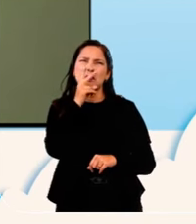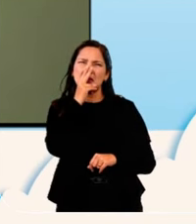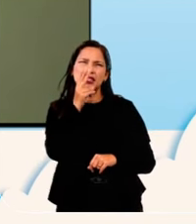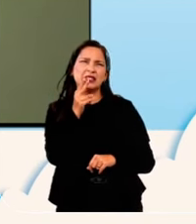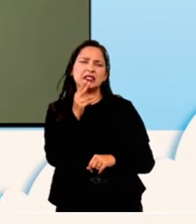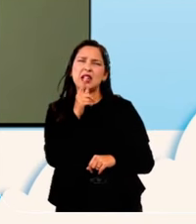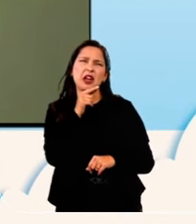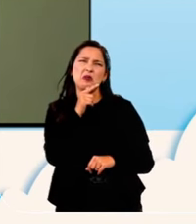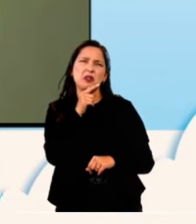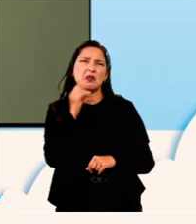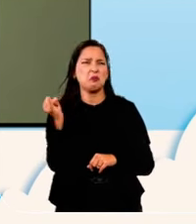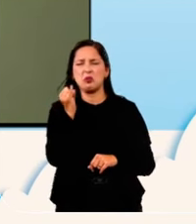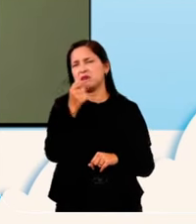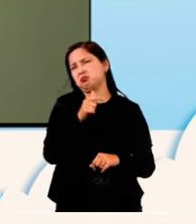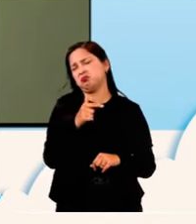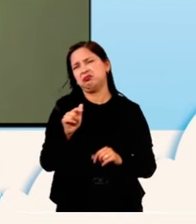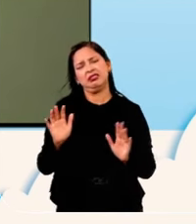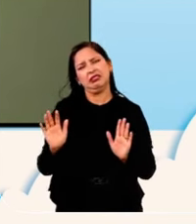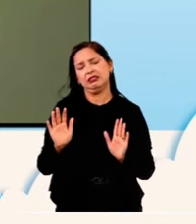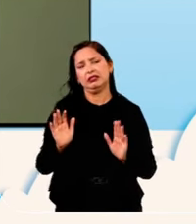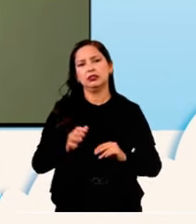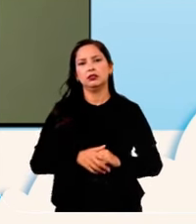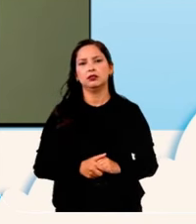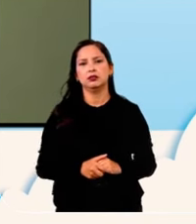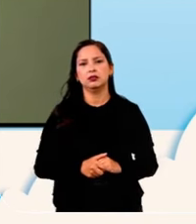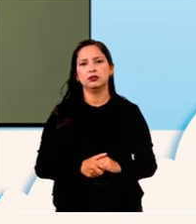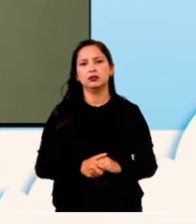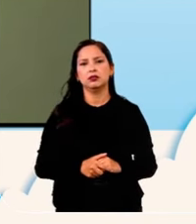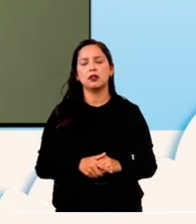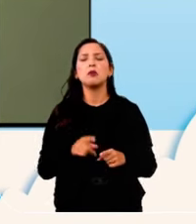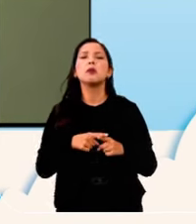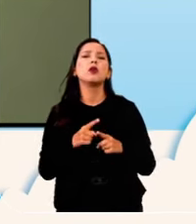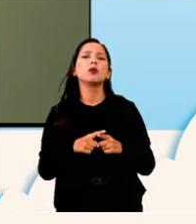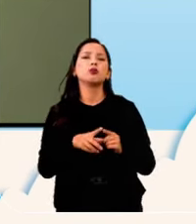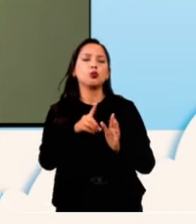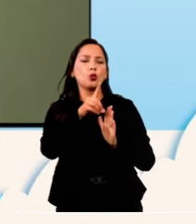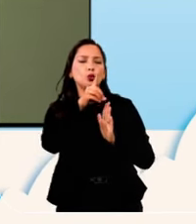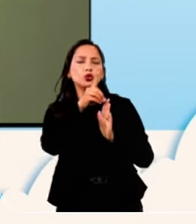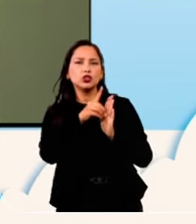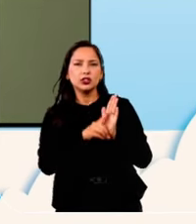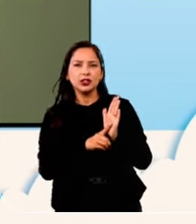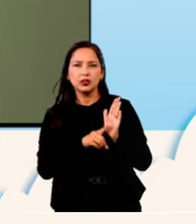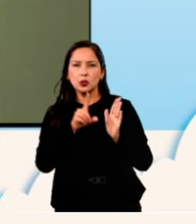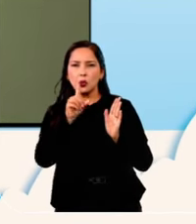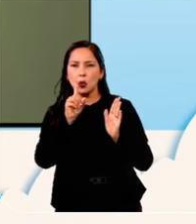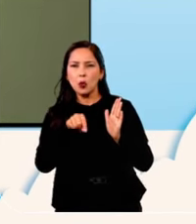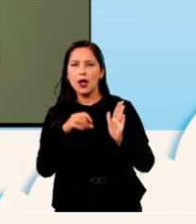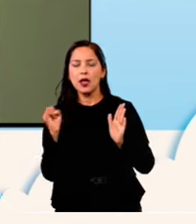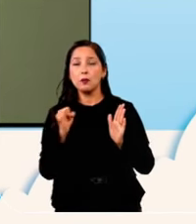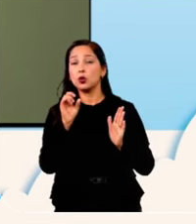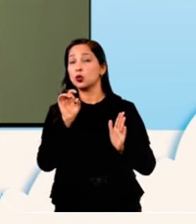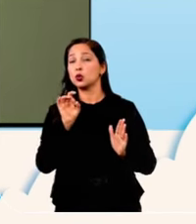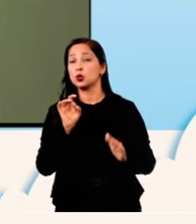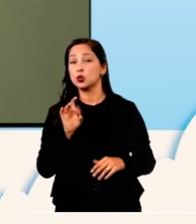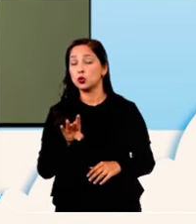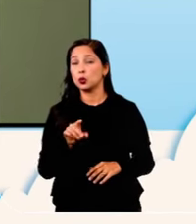Porque nós sabemos que o direito só se interessa por